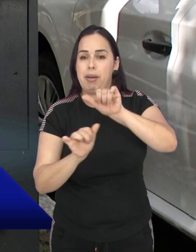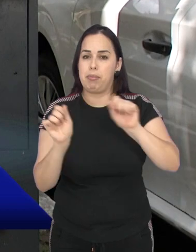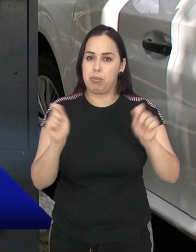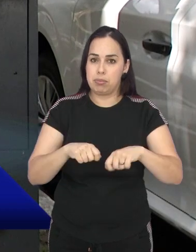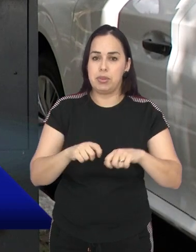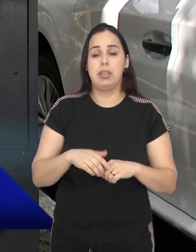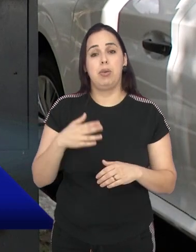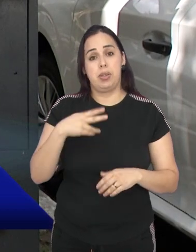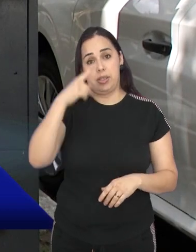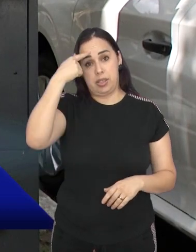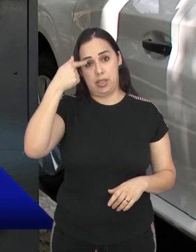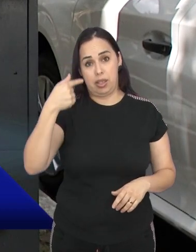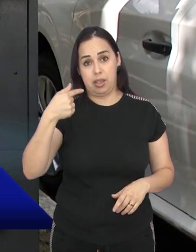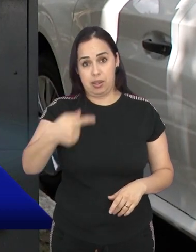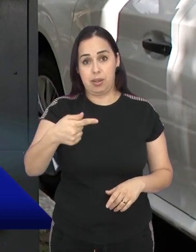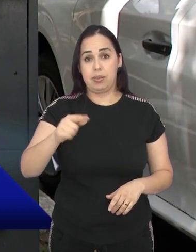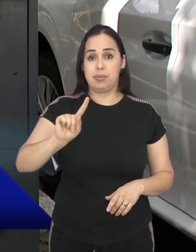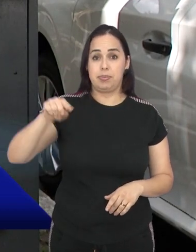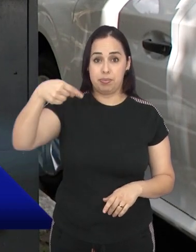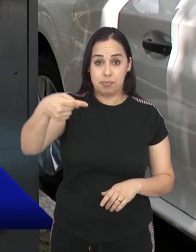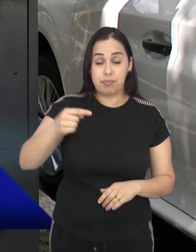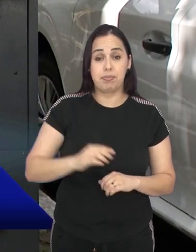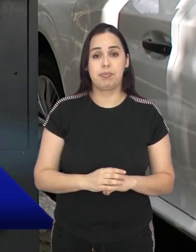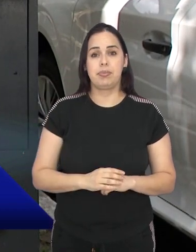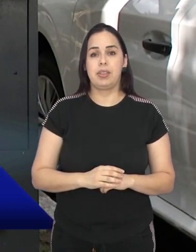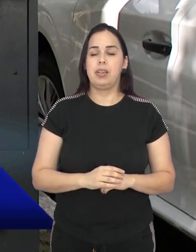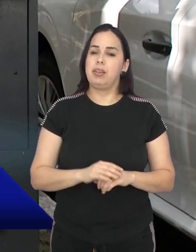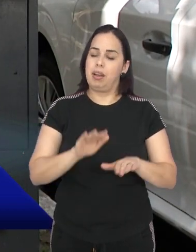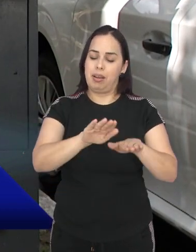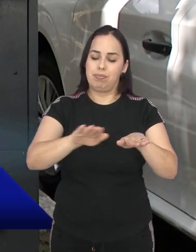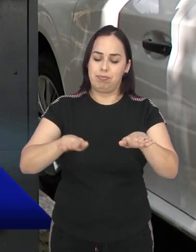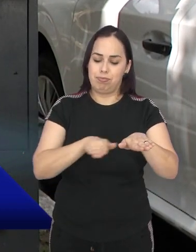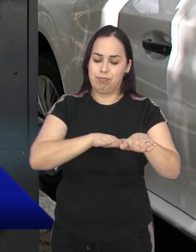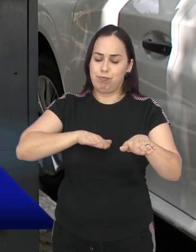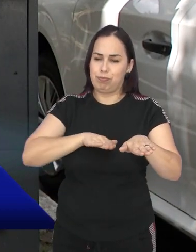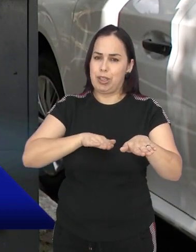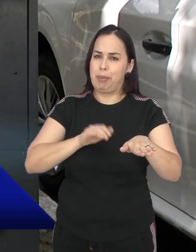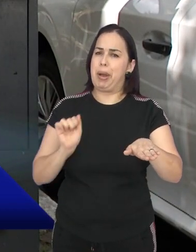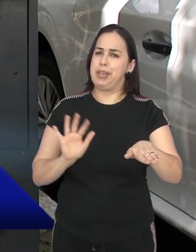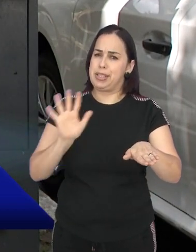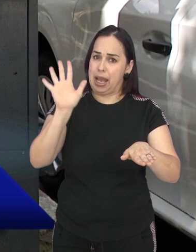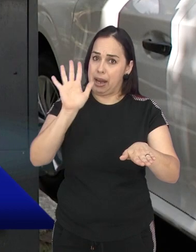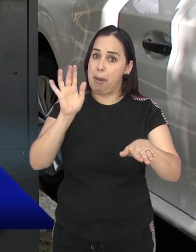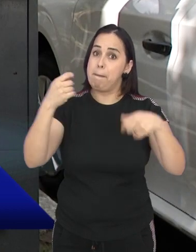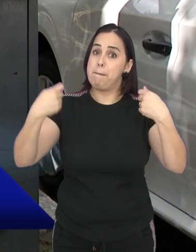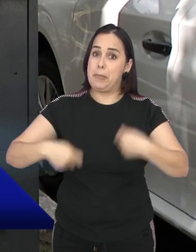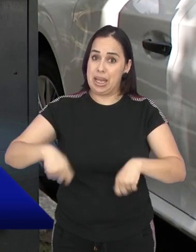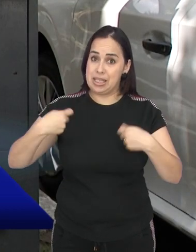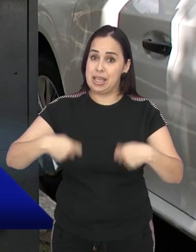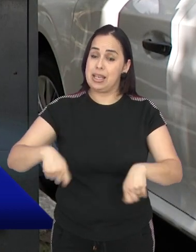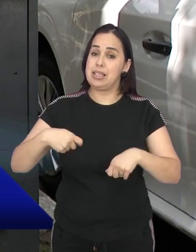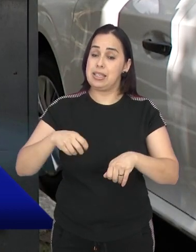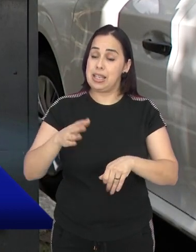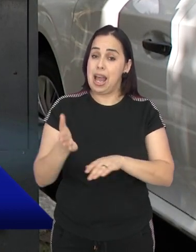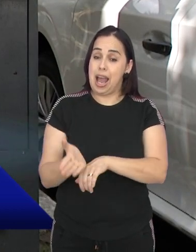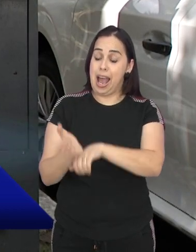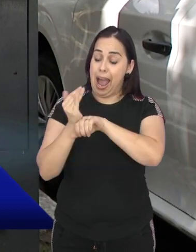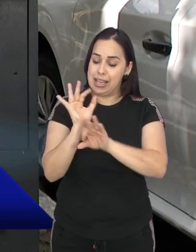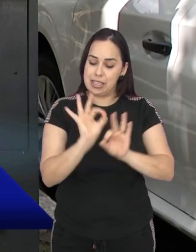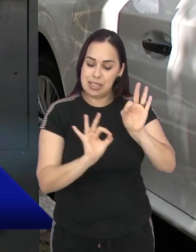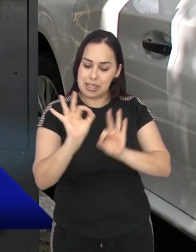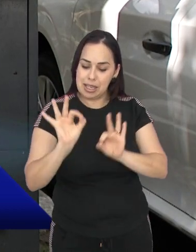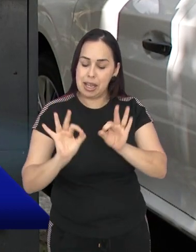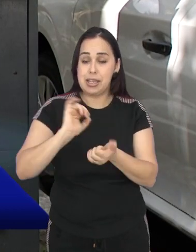partir de segunda-feira, 6 de fevereiro, Zona Azul mais cara, viu? Então, os motoristas precisam se planejar,